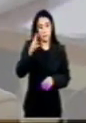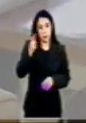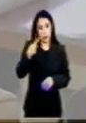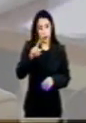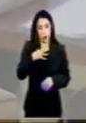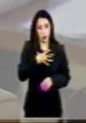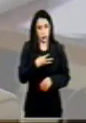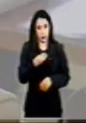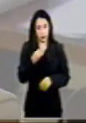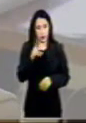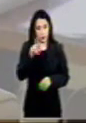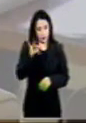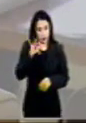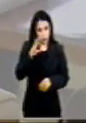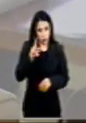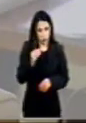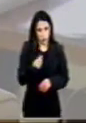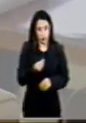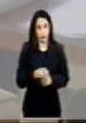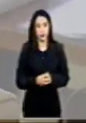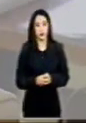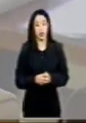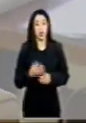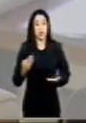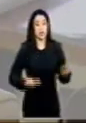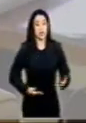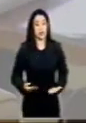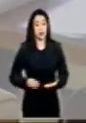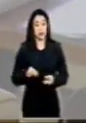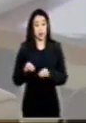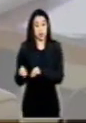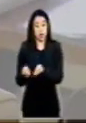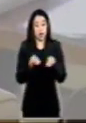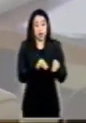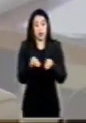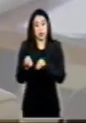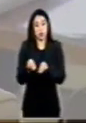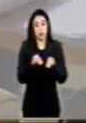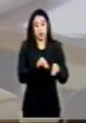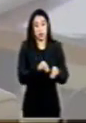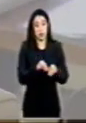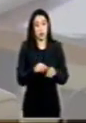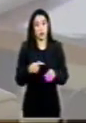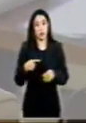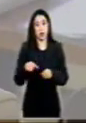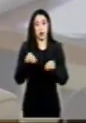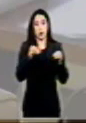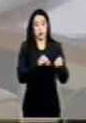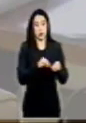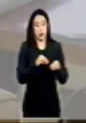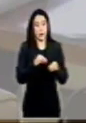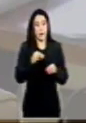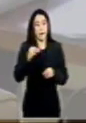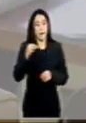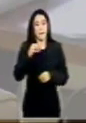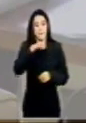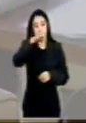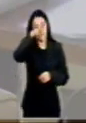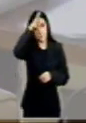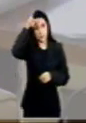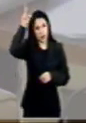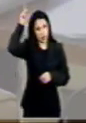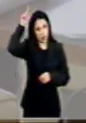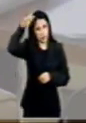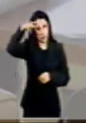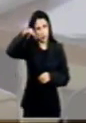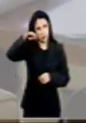de 2014, servidores teriam sido deslocados até o estado do Maranhão a fim de realizar referidas ações